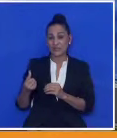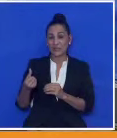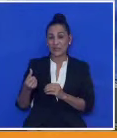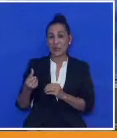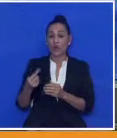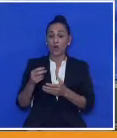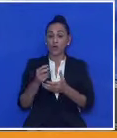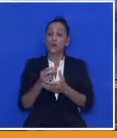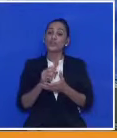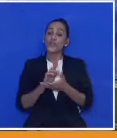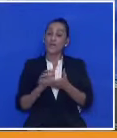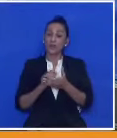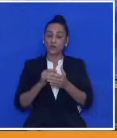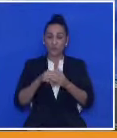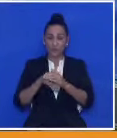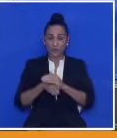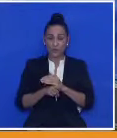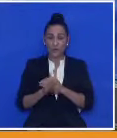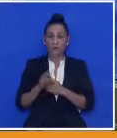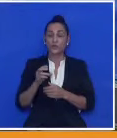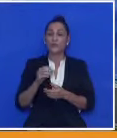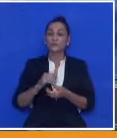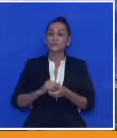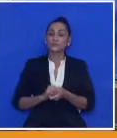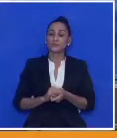2.169 da Lotomania. Concurso